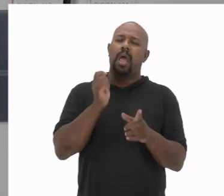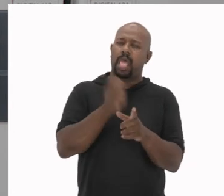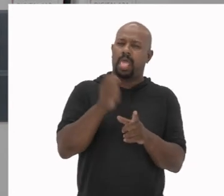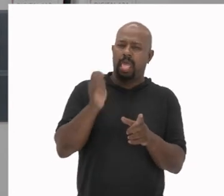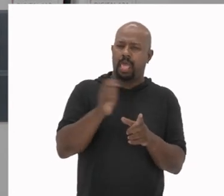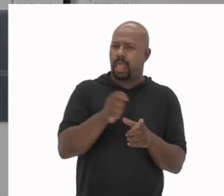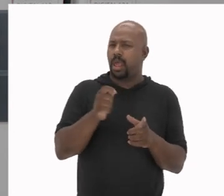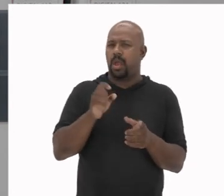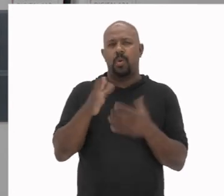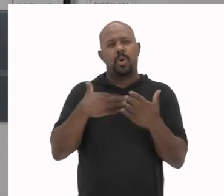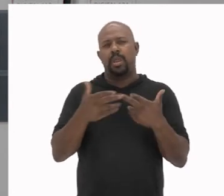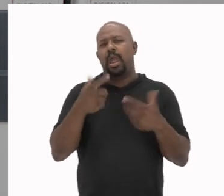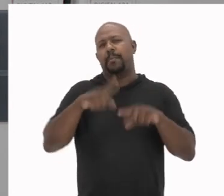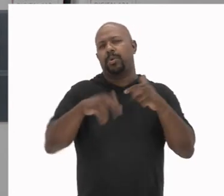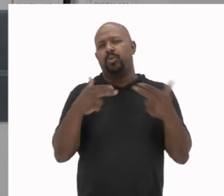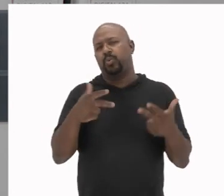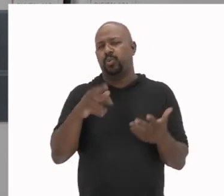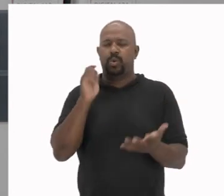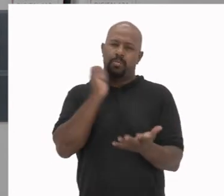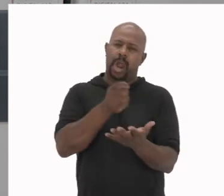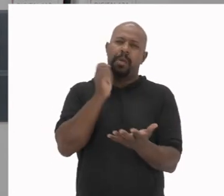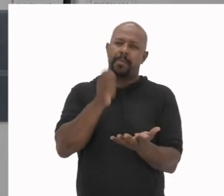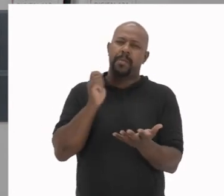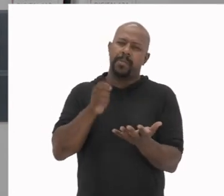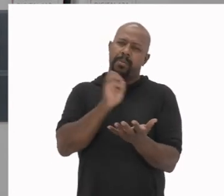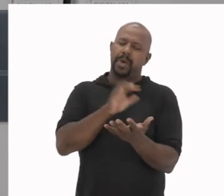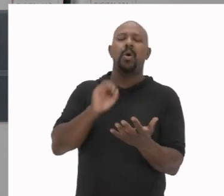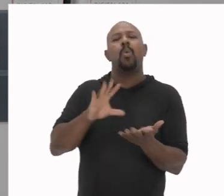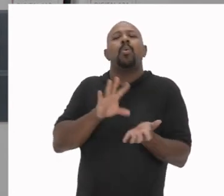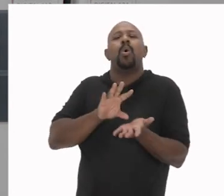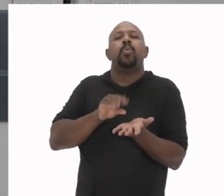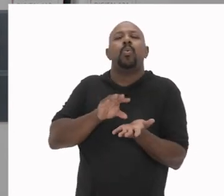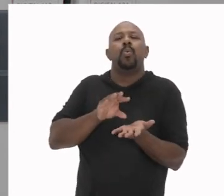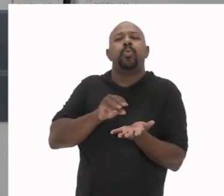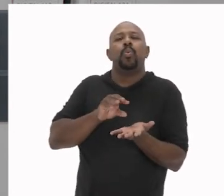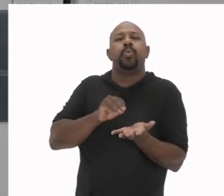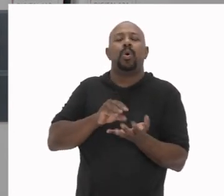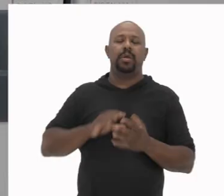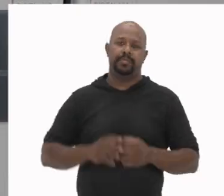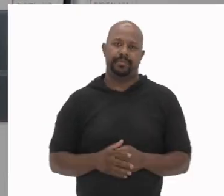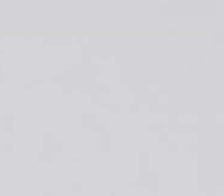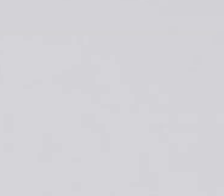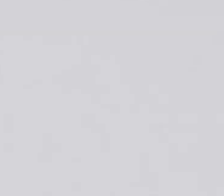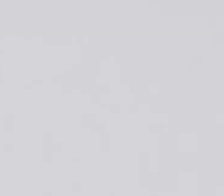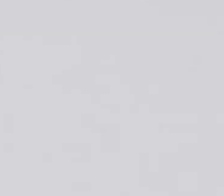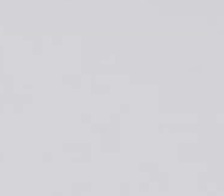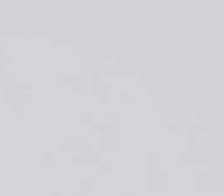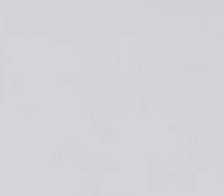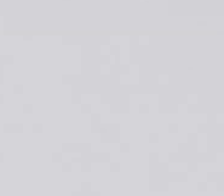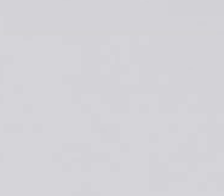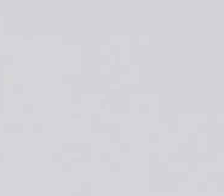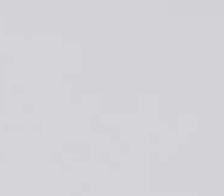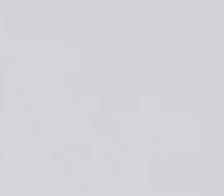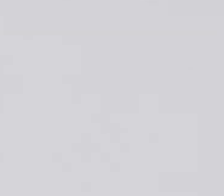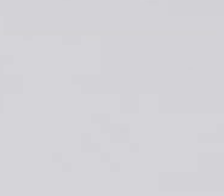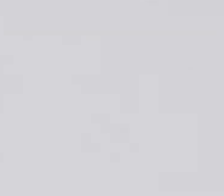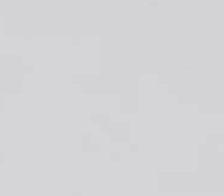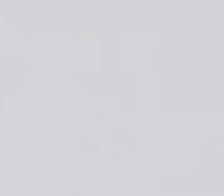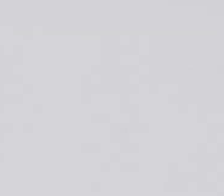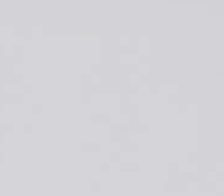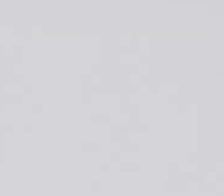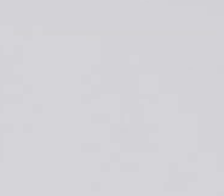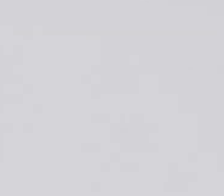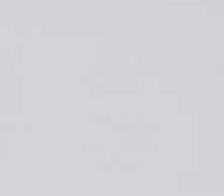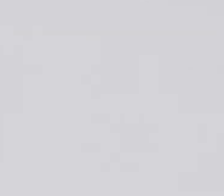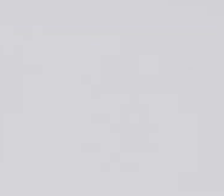por aspersão, aplicar qualquer produto de higienização, ou com a pera sopradora. Na cor marrom, um objeto de borracha